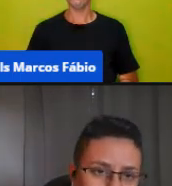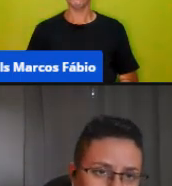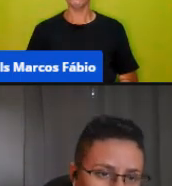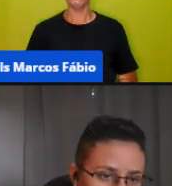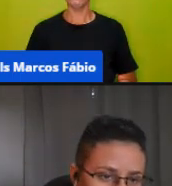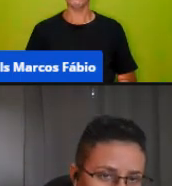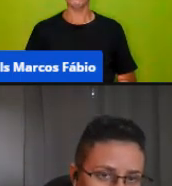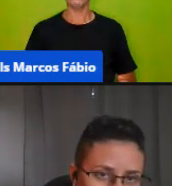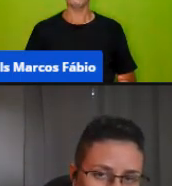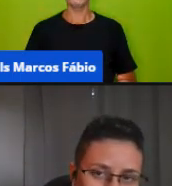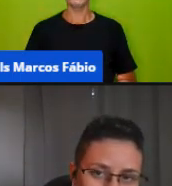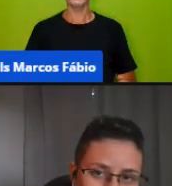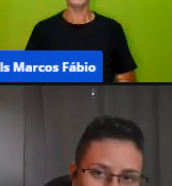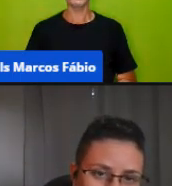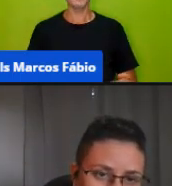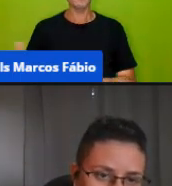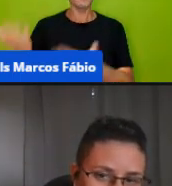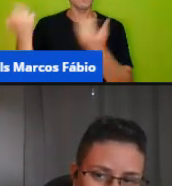Vamos lá.